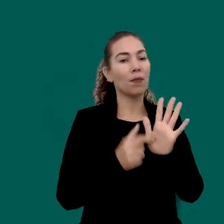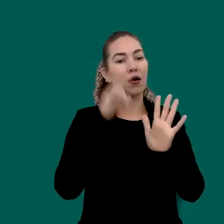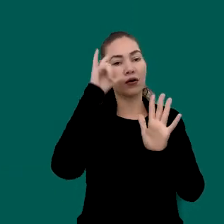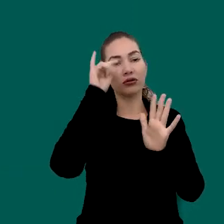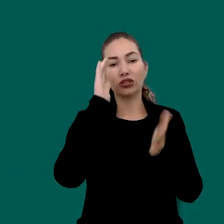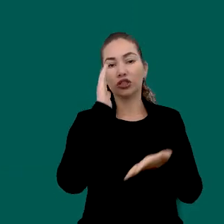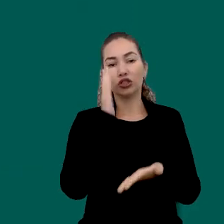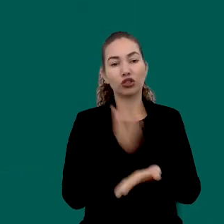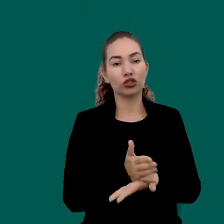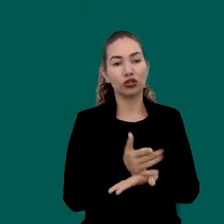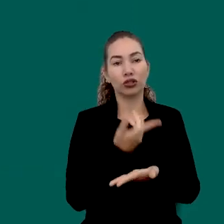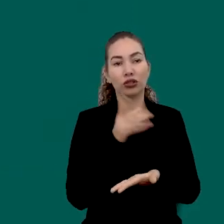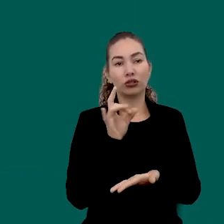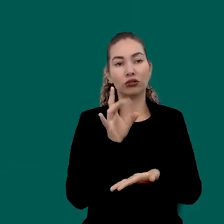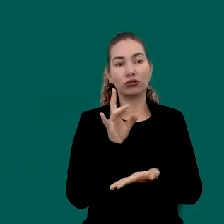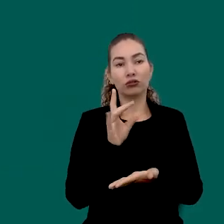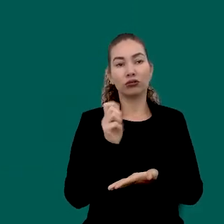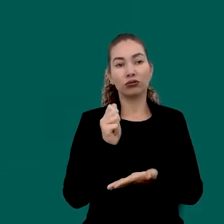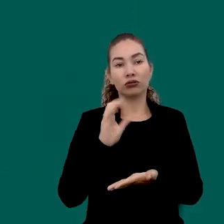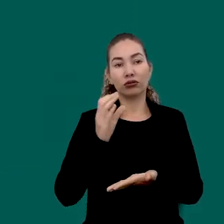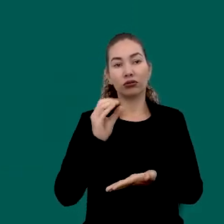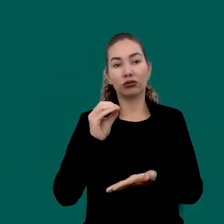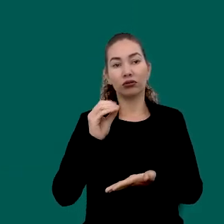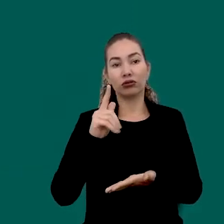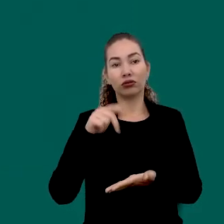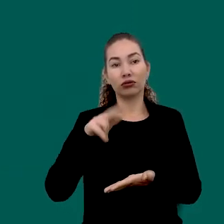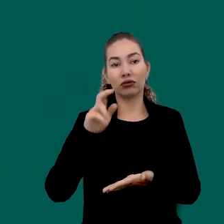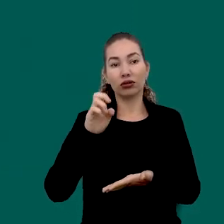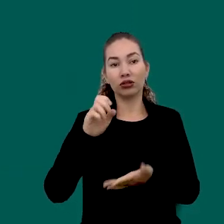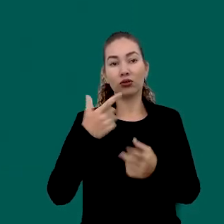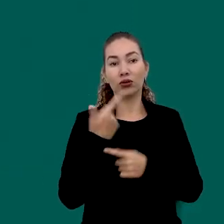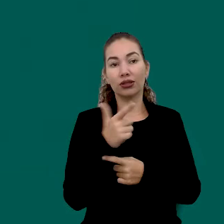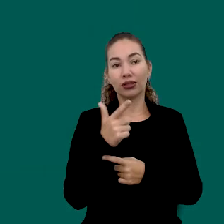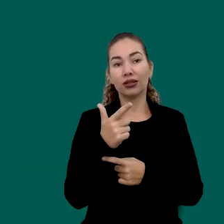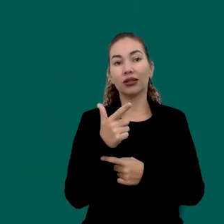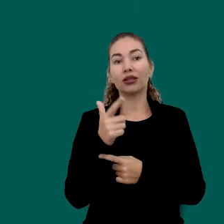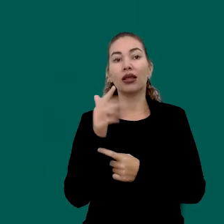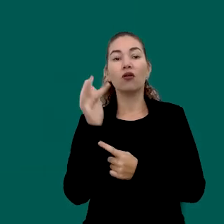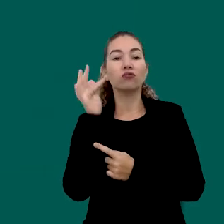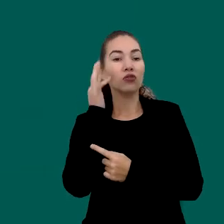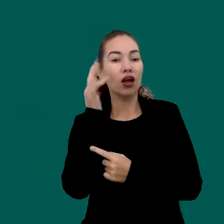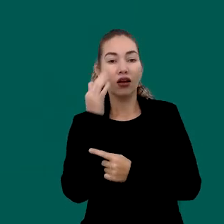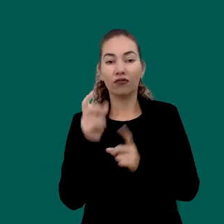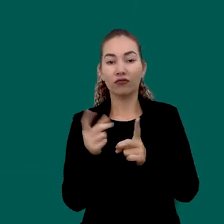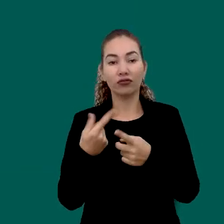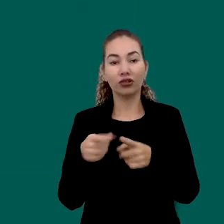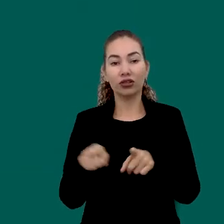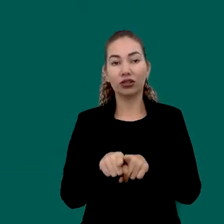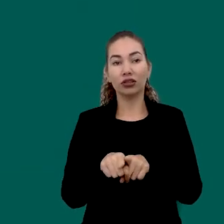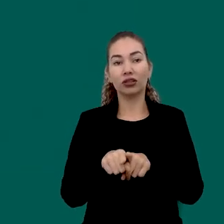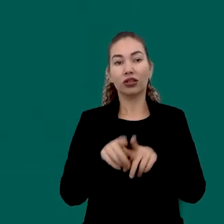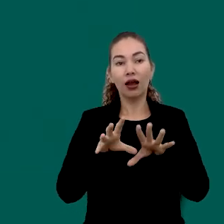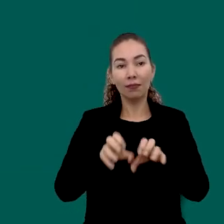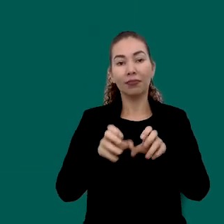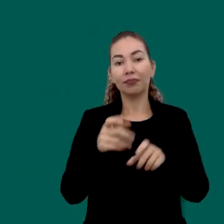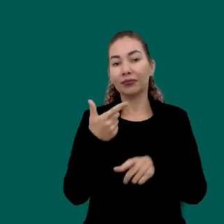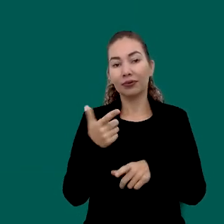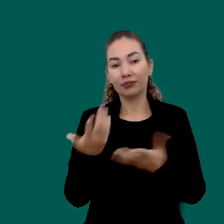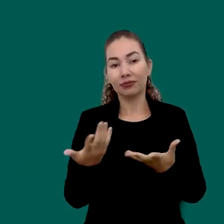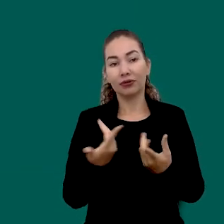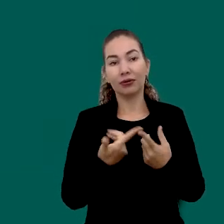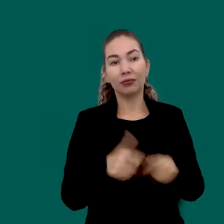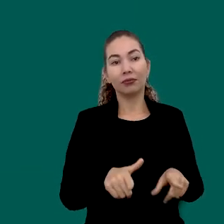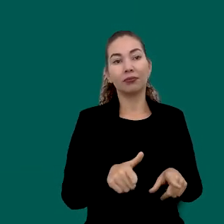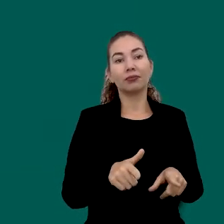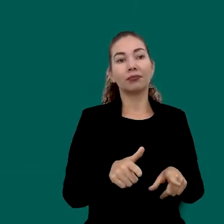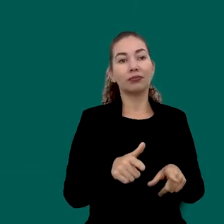empresa, o Mônaco Atacado, ele não tem açougue, ele não tem padaria, ele não tem hortifruti. Então, eu tenho esses 3 desafios. A maioria do pessoal gosta